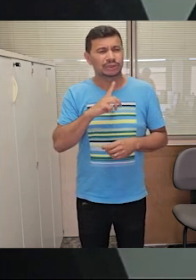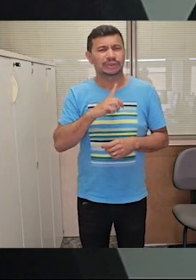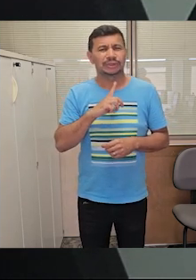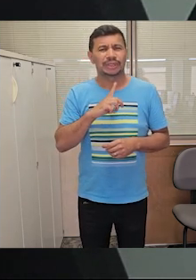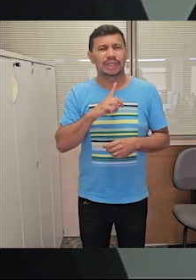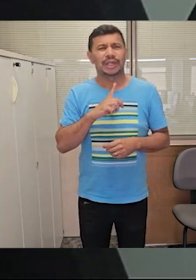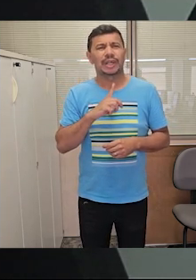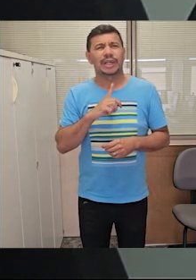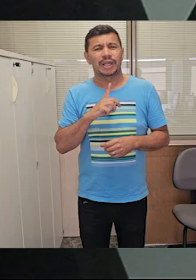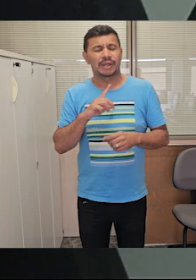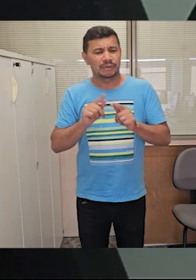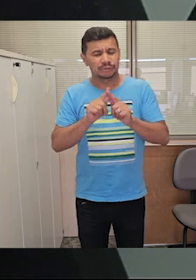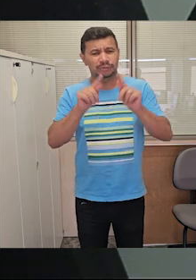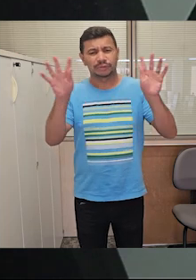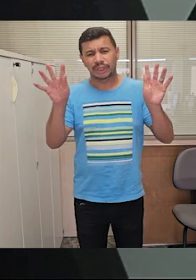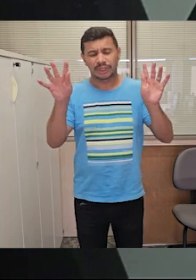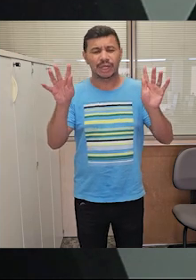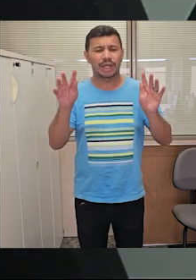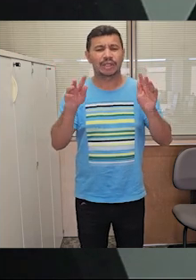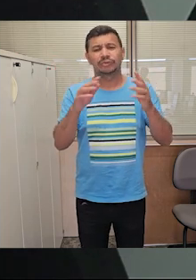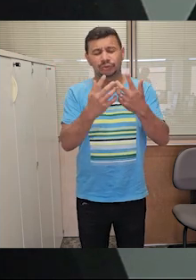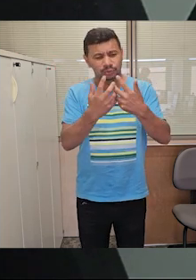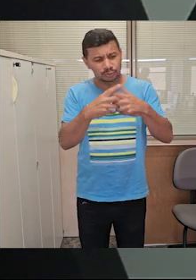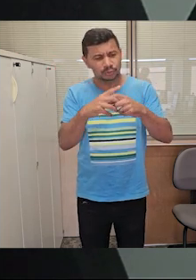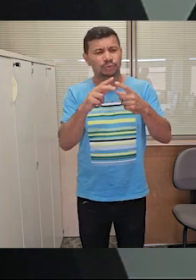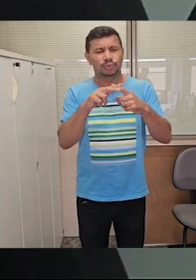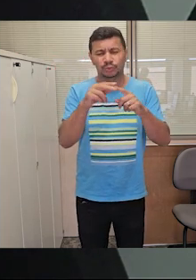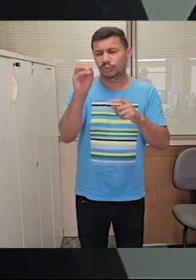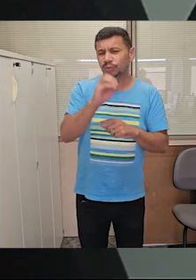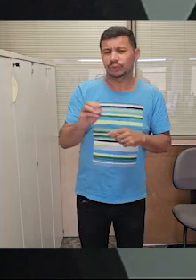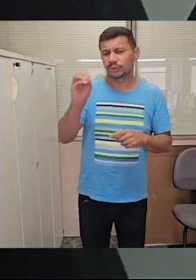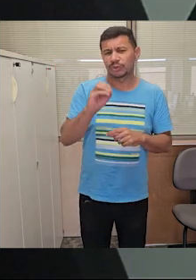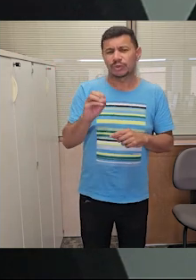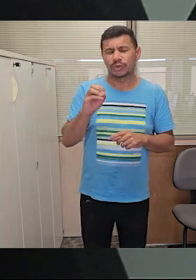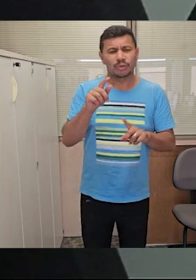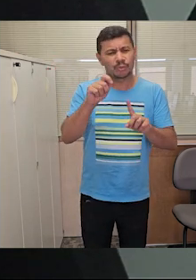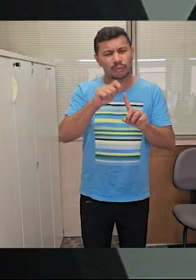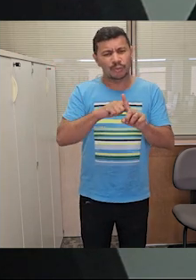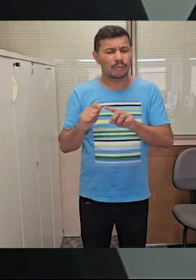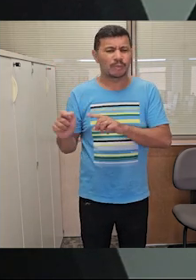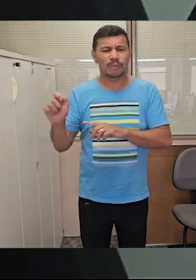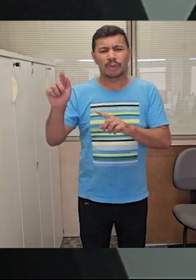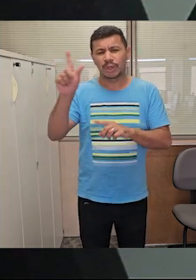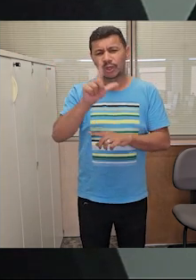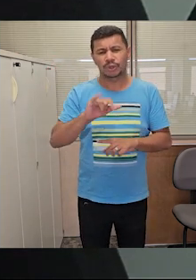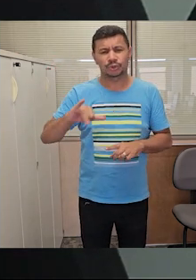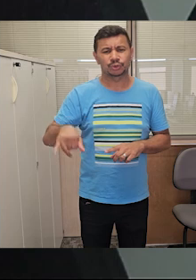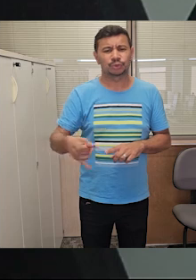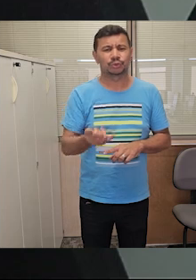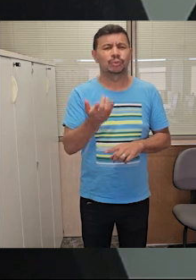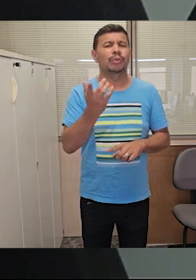foi durante a greve dos metalúrgicos de Osasco, né, em julho de 68. A greve